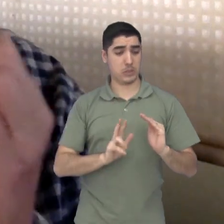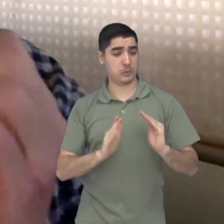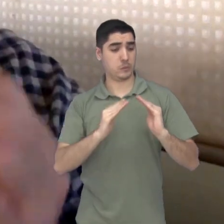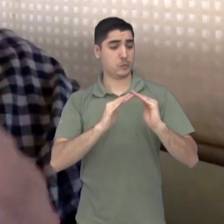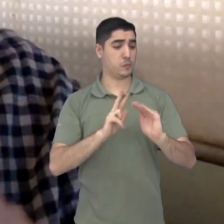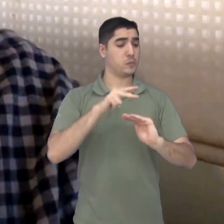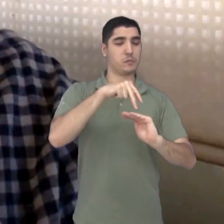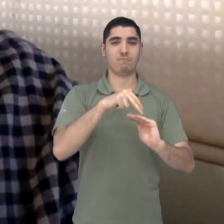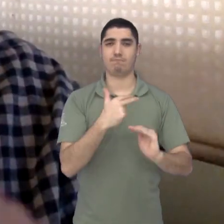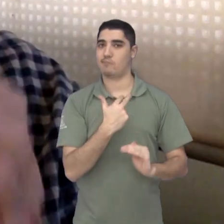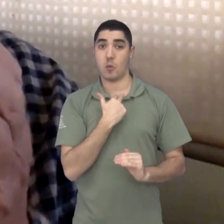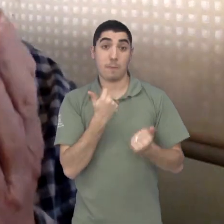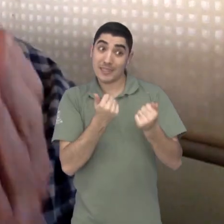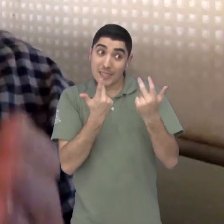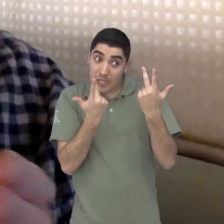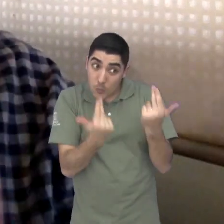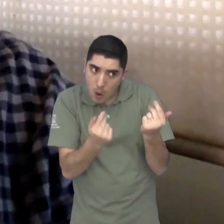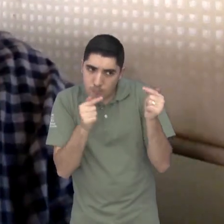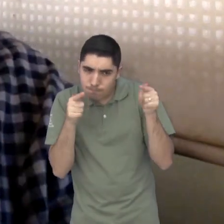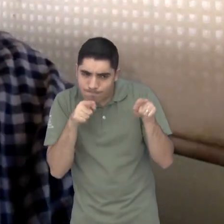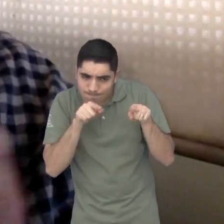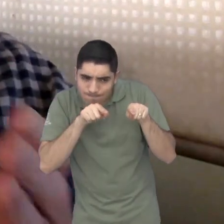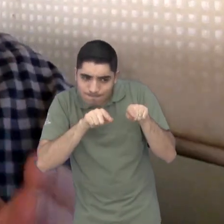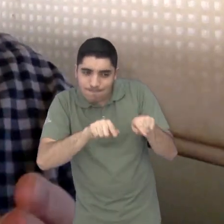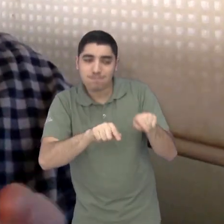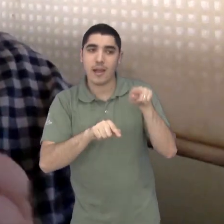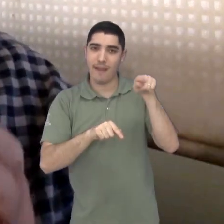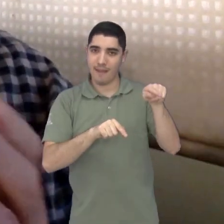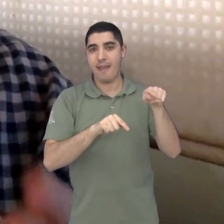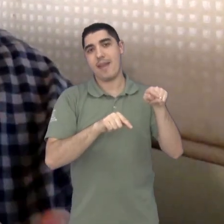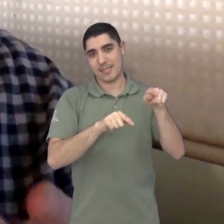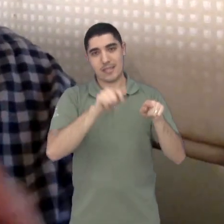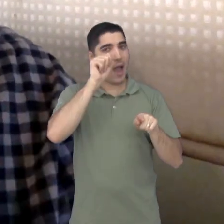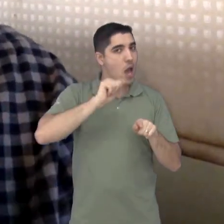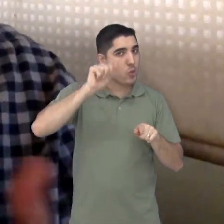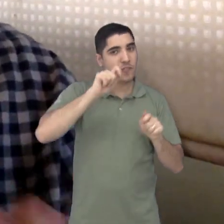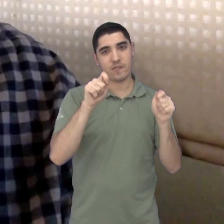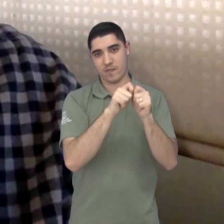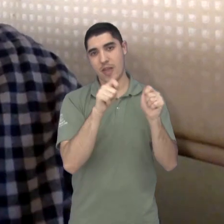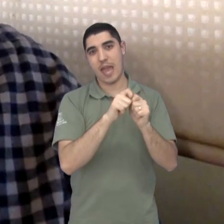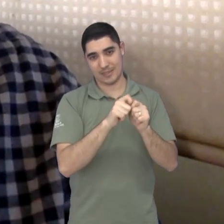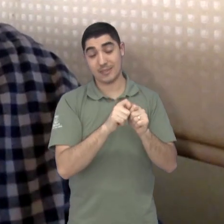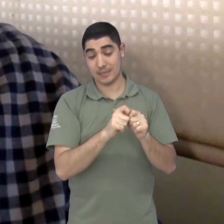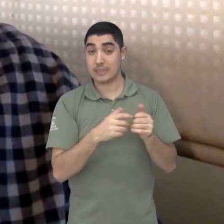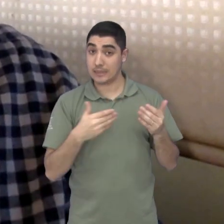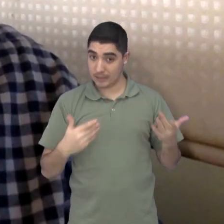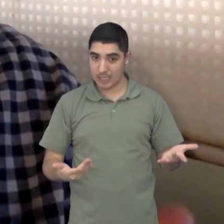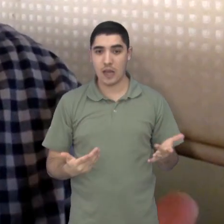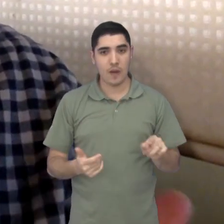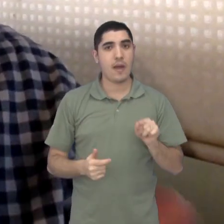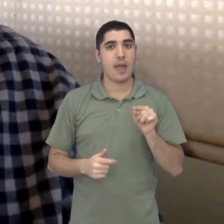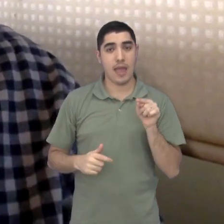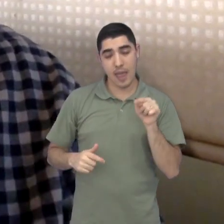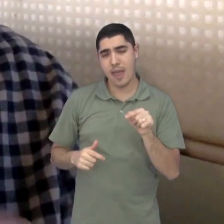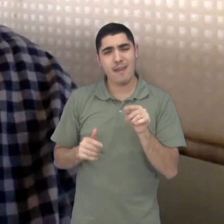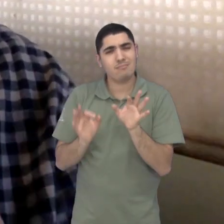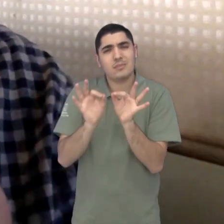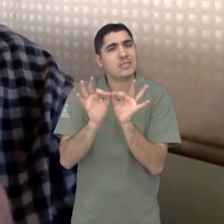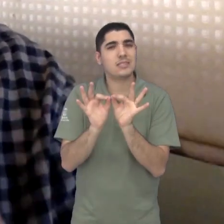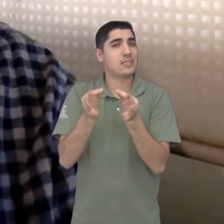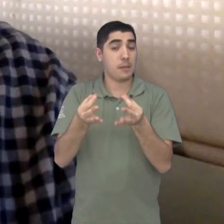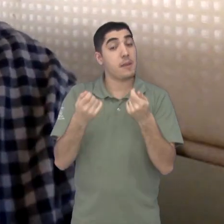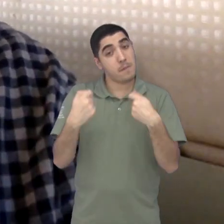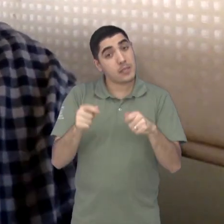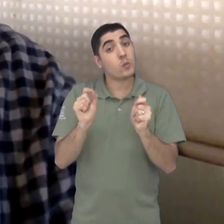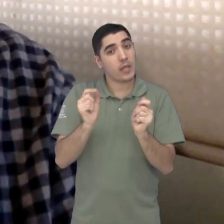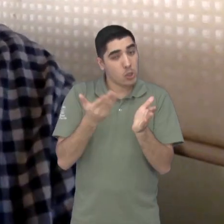dublar exatamente a mesma partitura que esse ator fez. Então é uma coisa muito simples, é